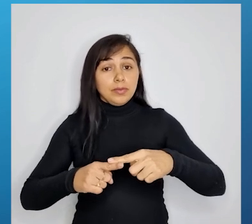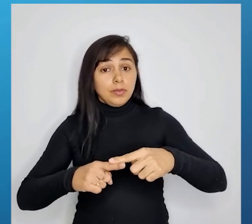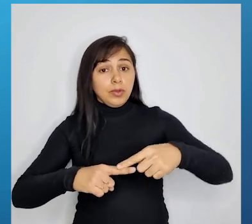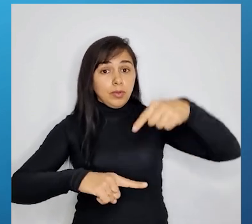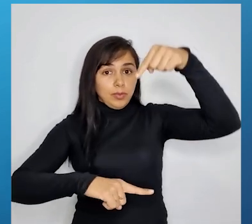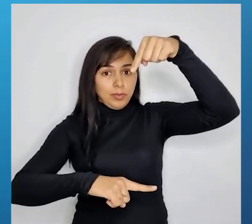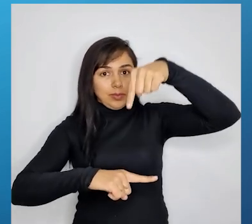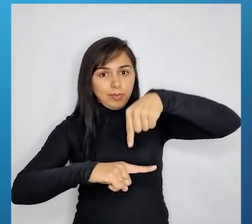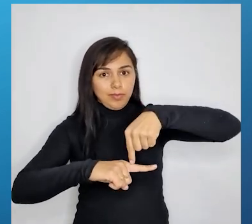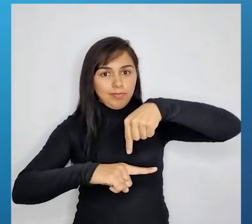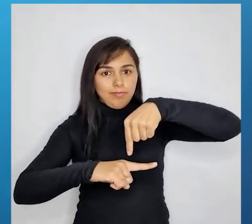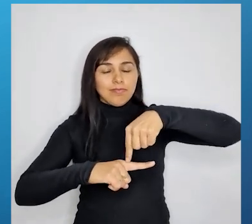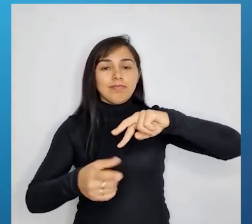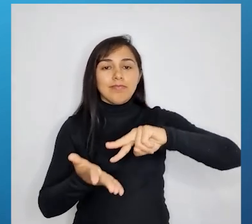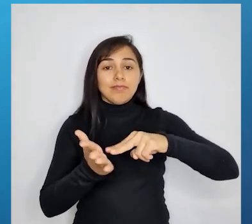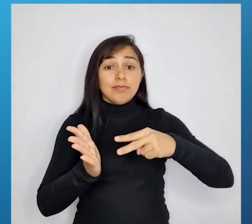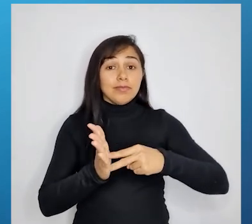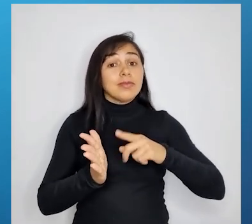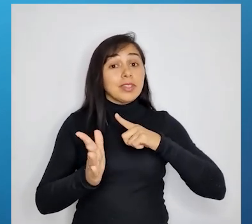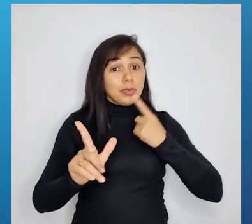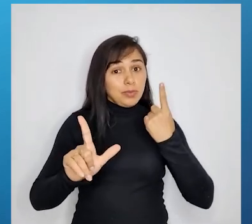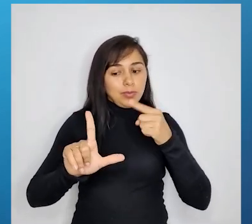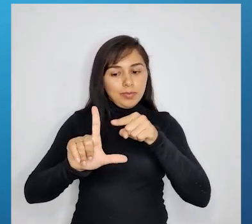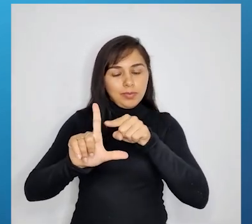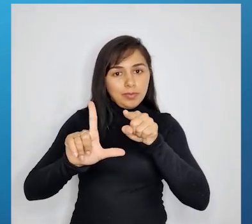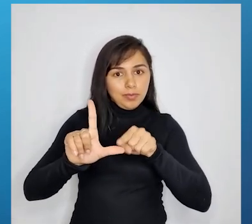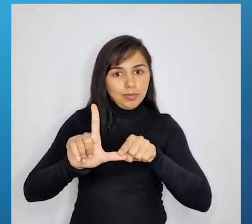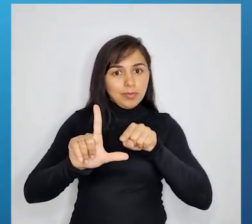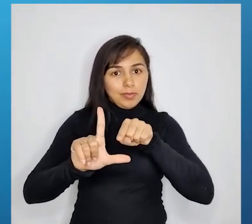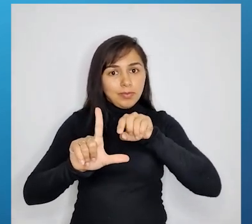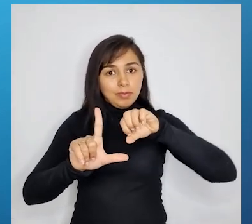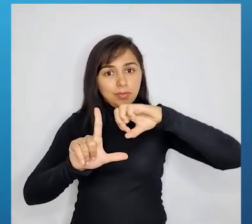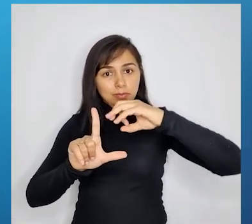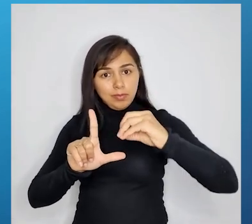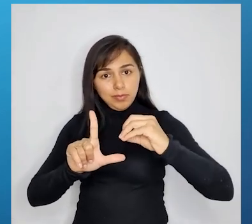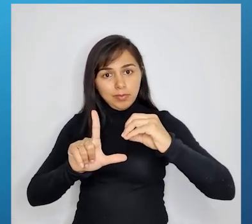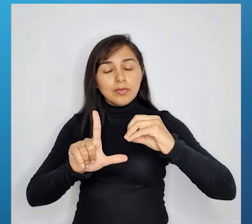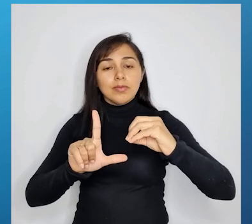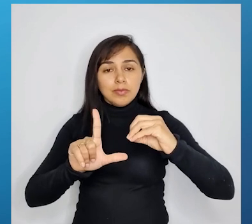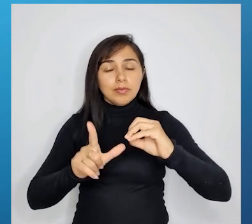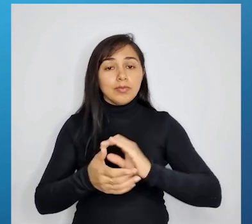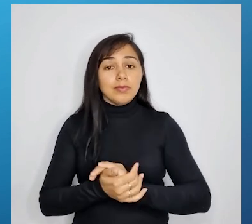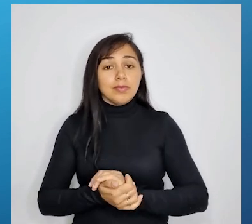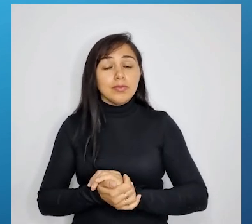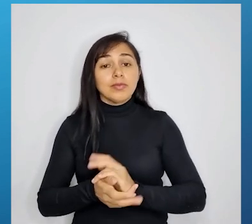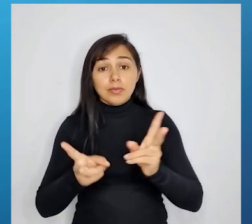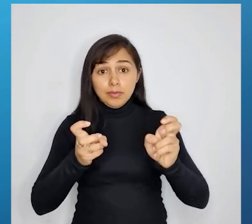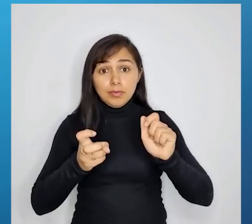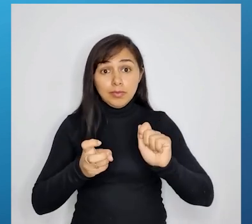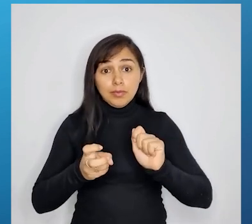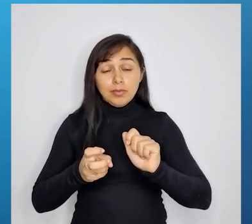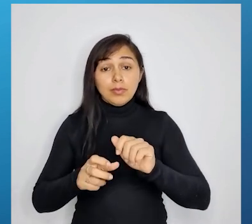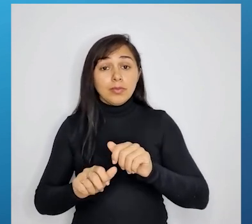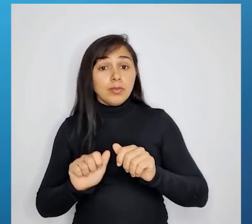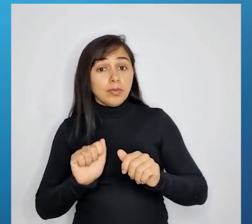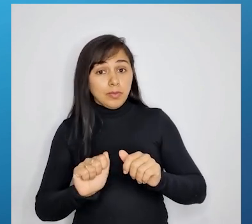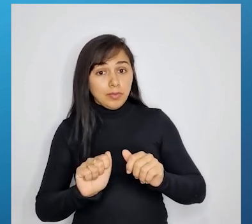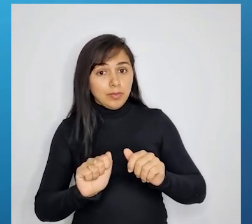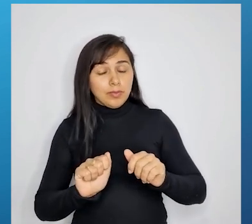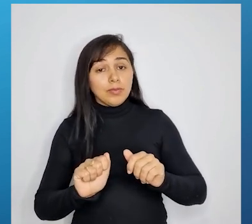é perpendicular às bases. Ou seja, esse lado AD aqui, ó, que não